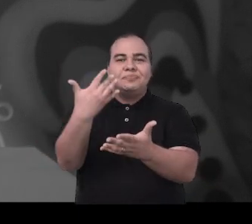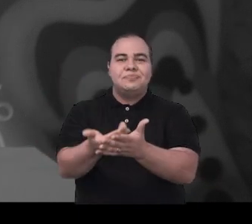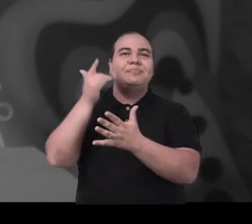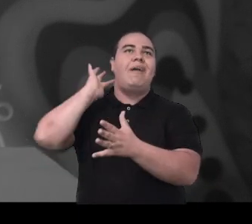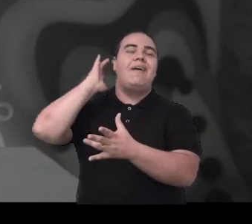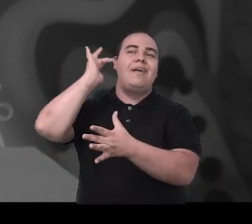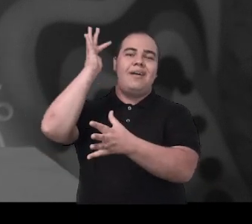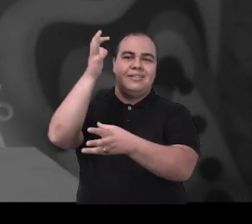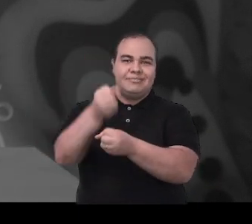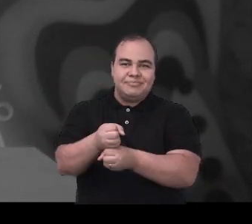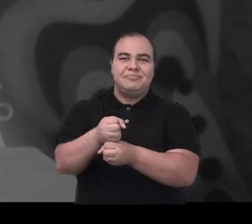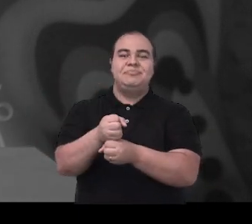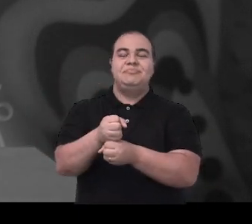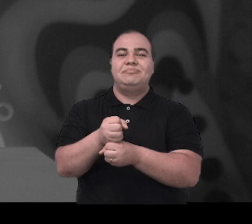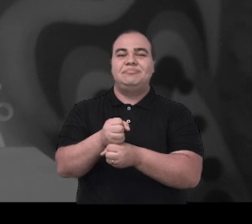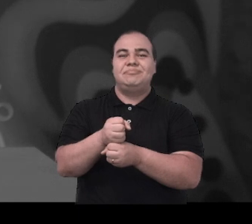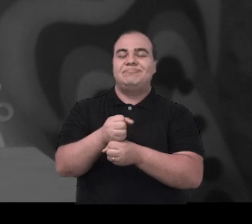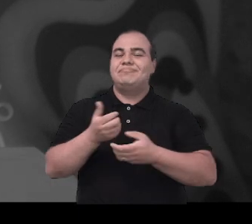processo. Falou assim: